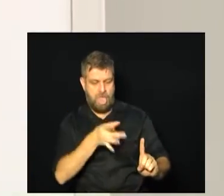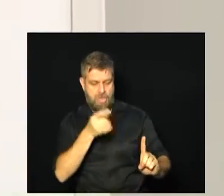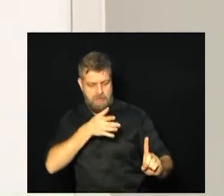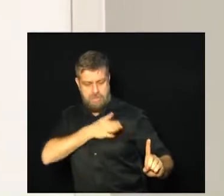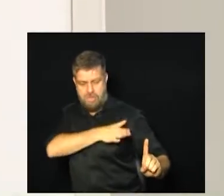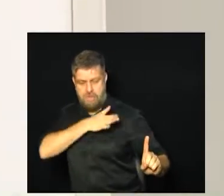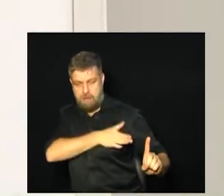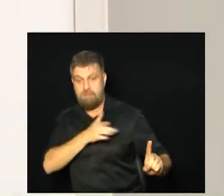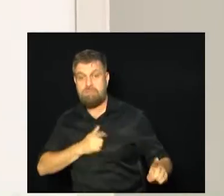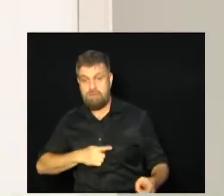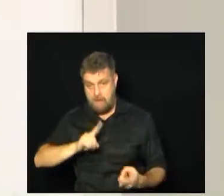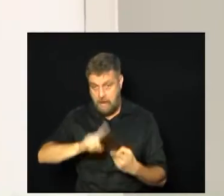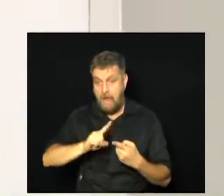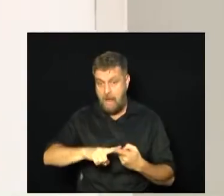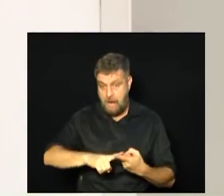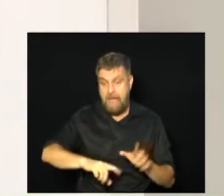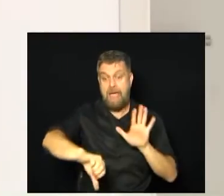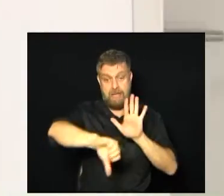de penalização.